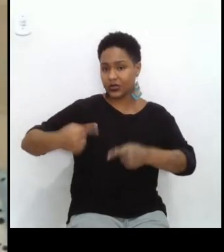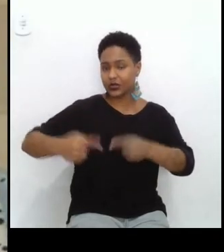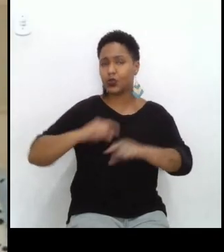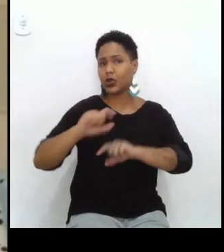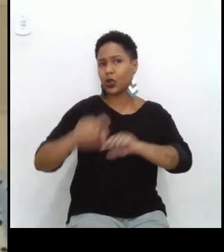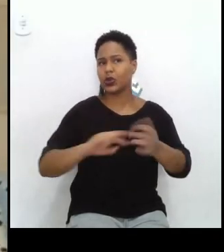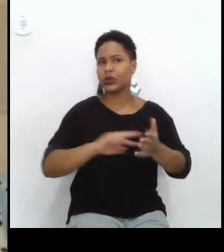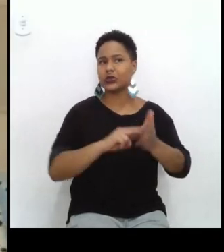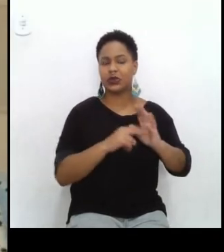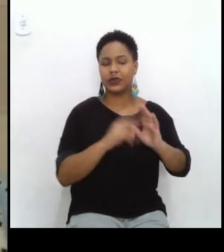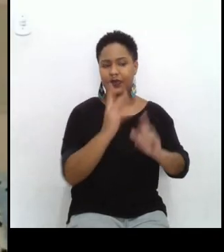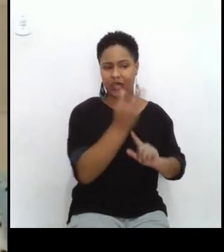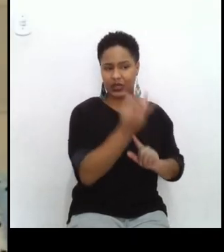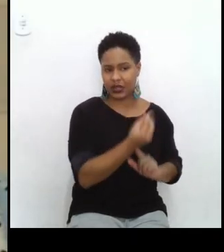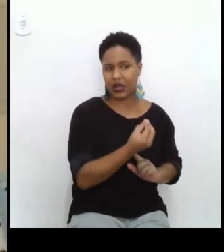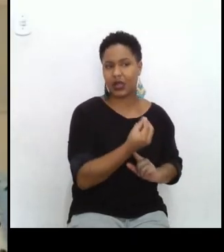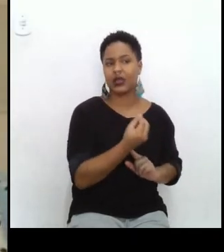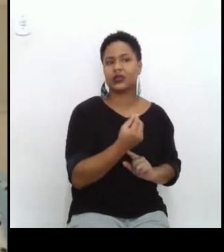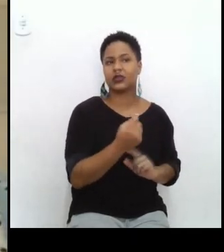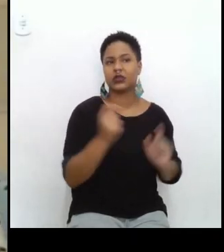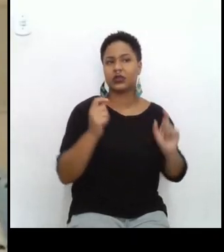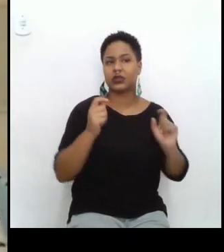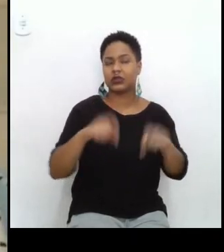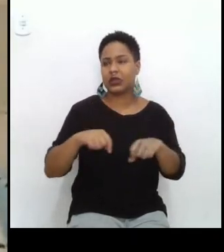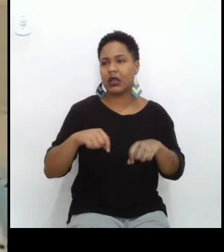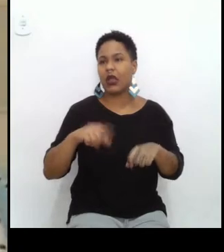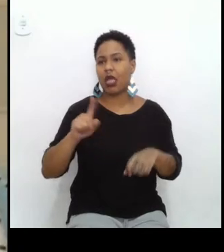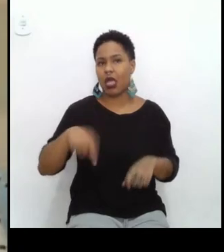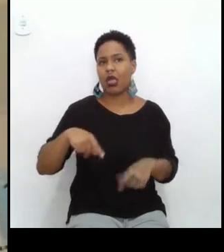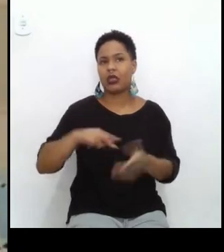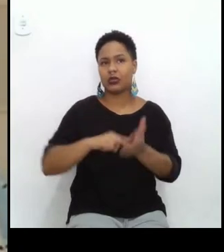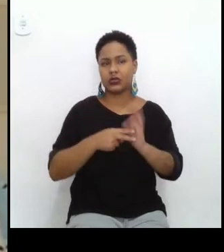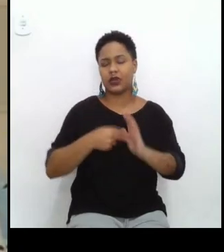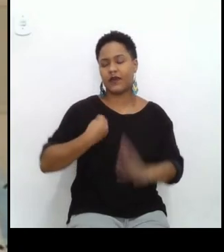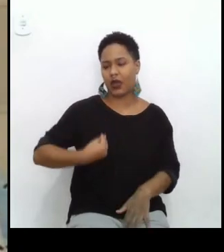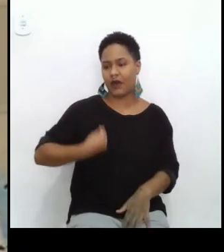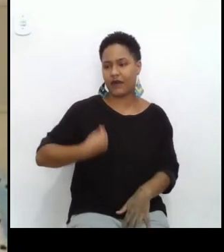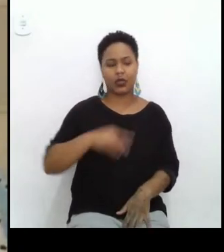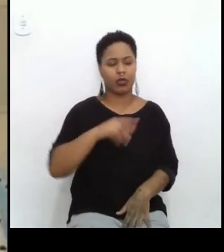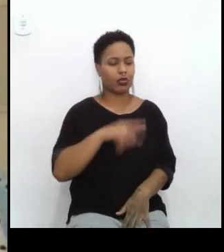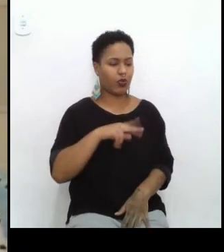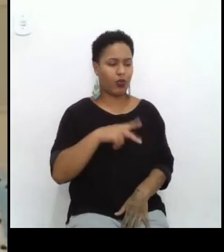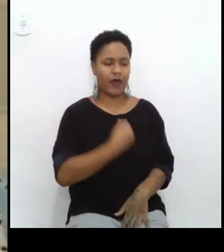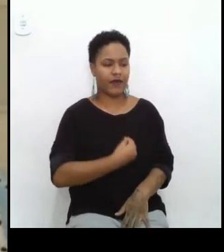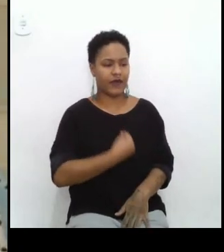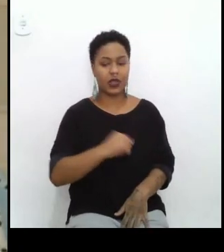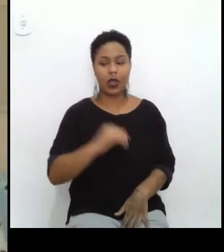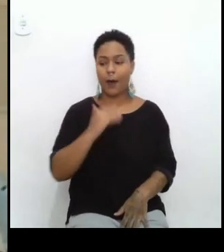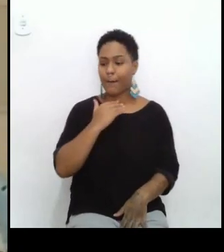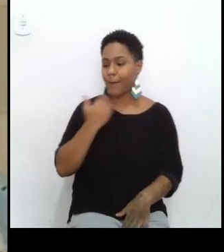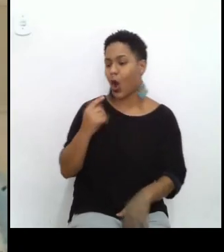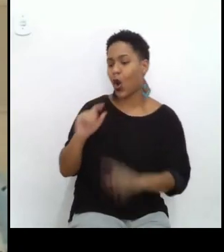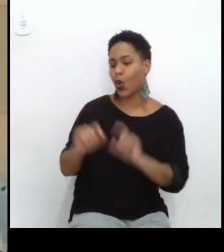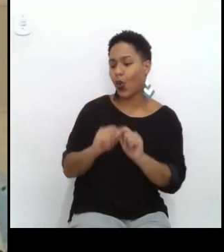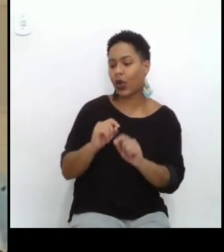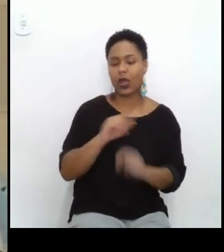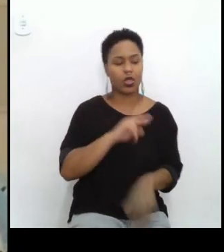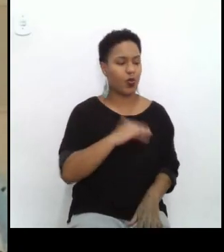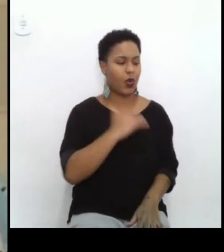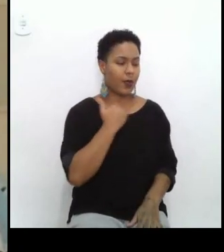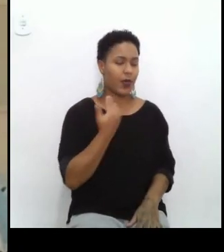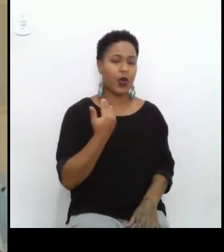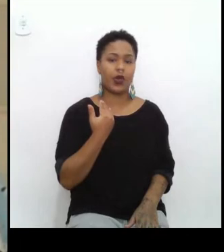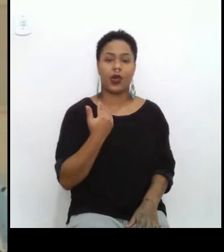arte do que não pode ser pode ser vivido que não a vida do que do que é morte do pode ser morte do que não é morte enfim